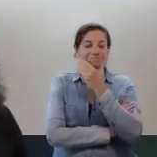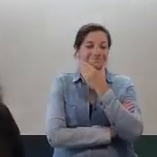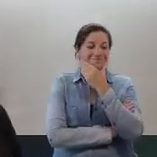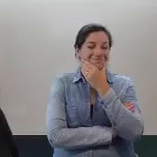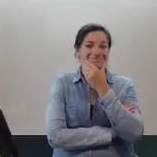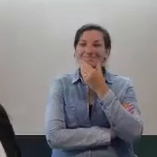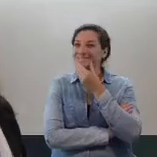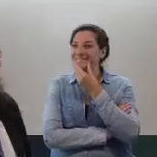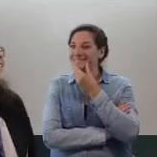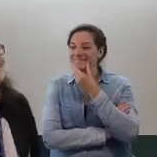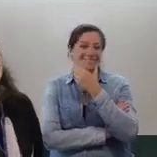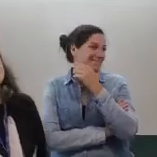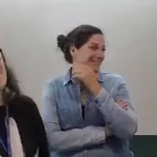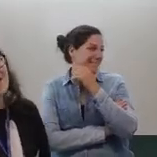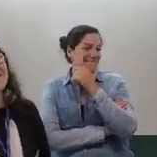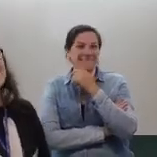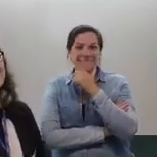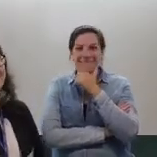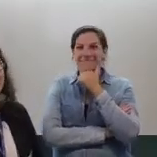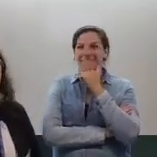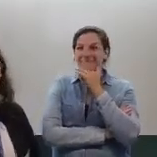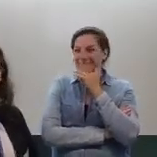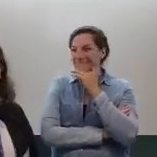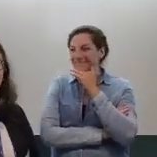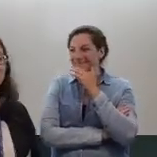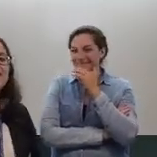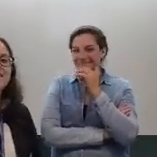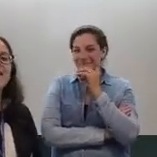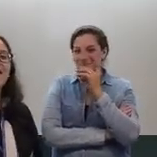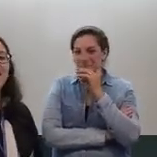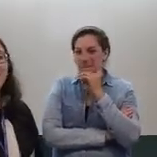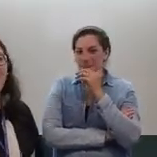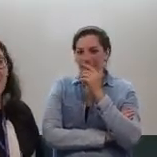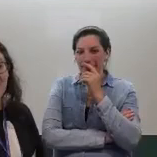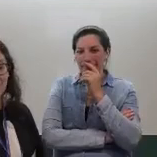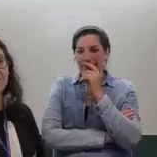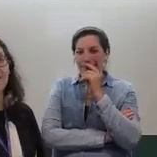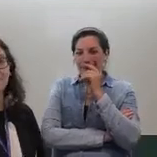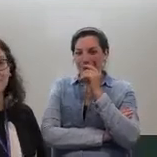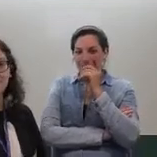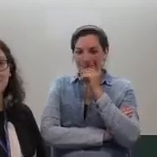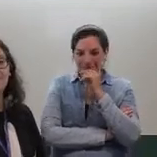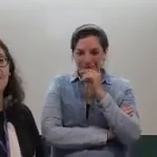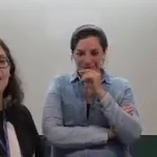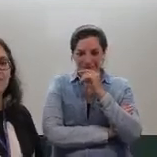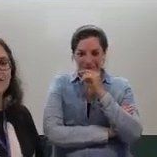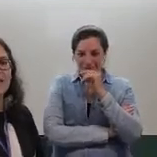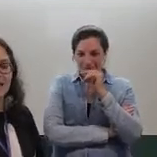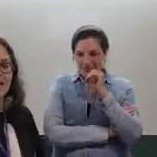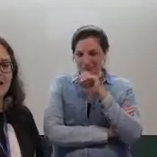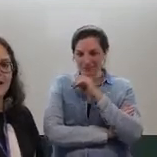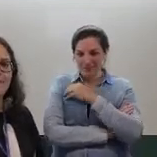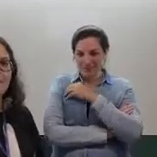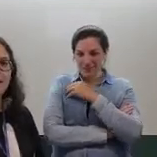gente. Tem tudo regrinha. Tem umas regras assim que eu vou dizer para vocês. É puxado.